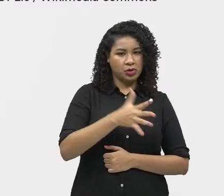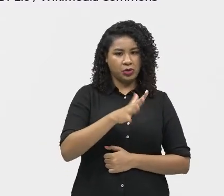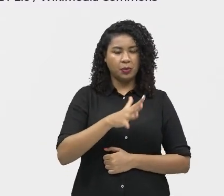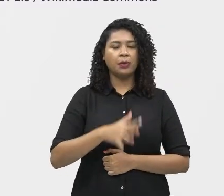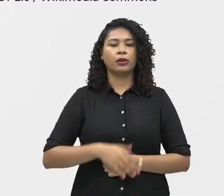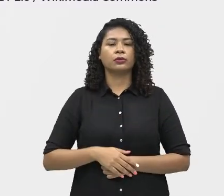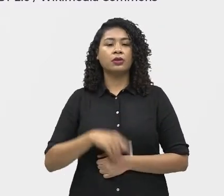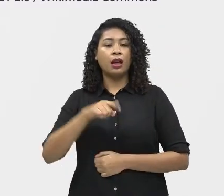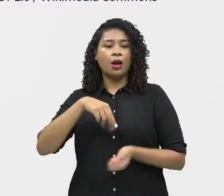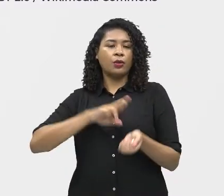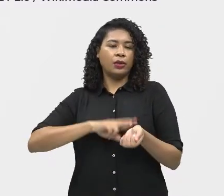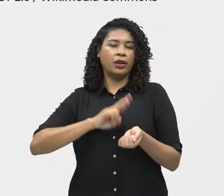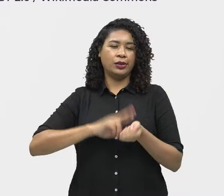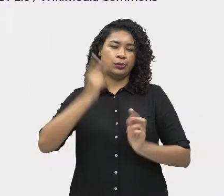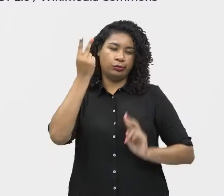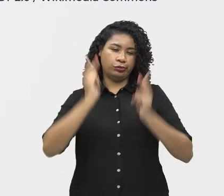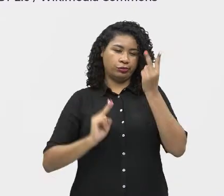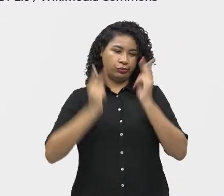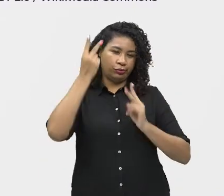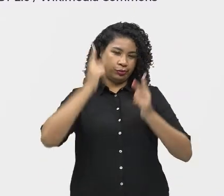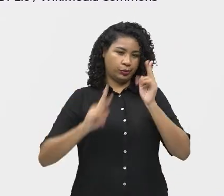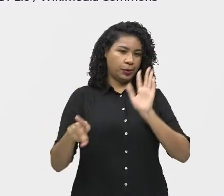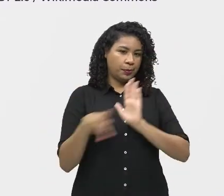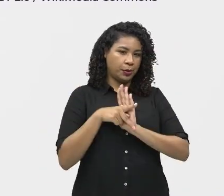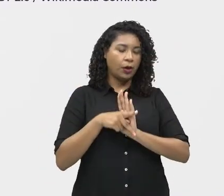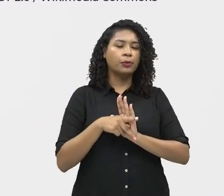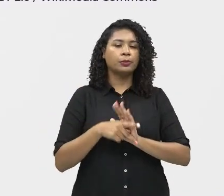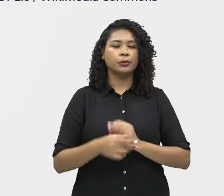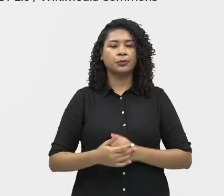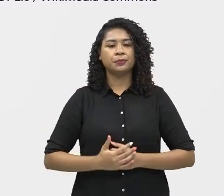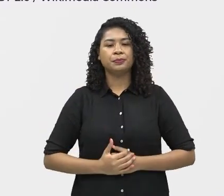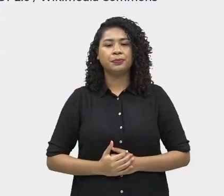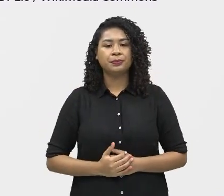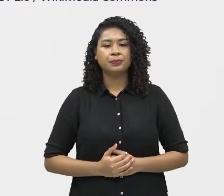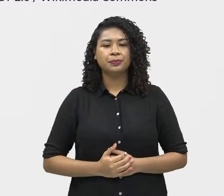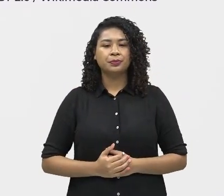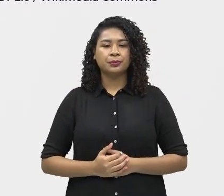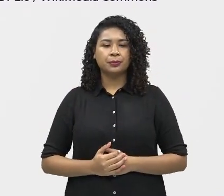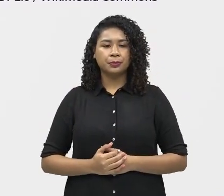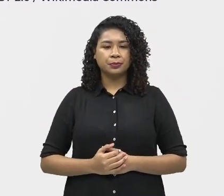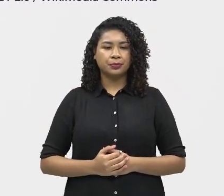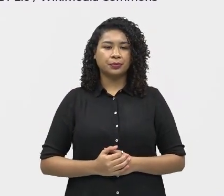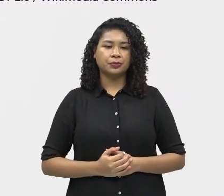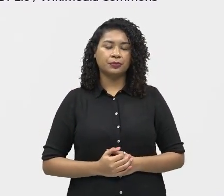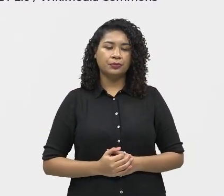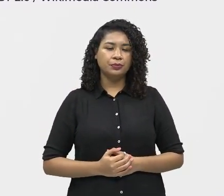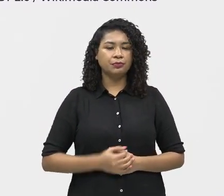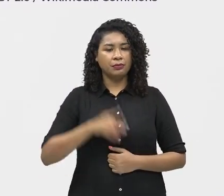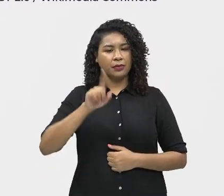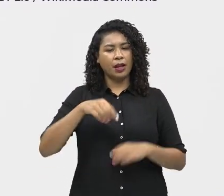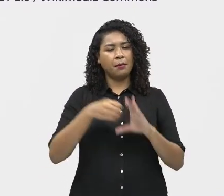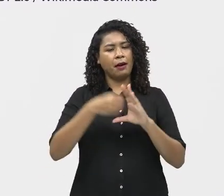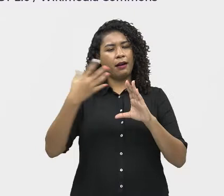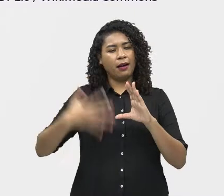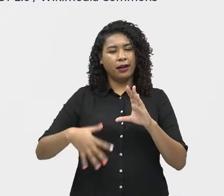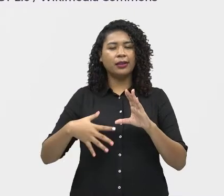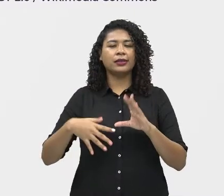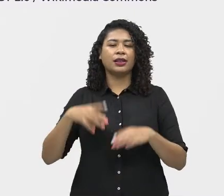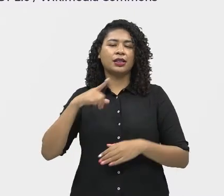como um ritmo carnavalesco nascido dos machiches. Os machistas têm uma característica